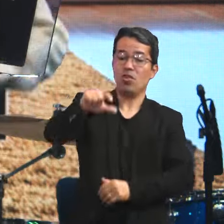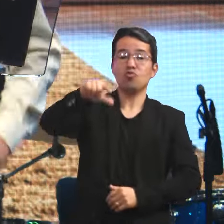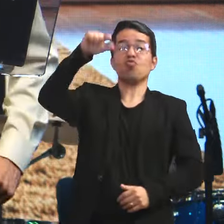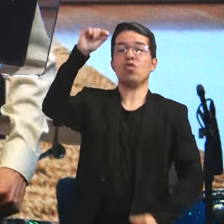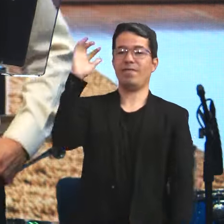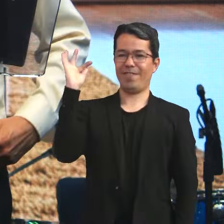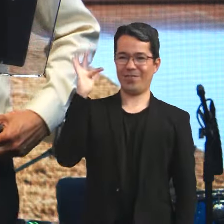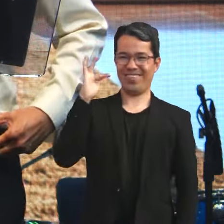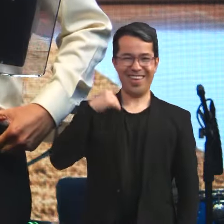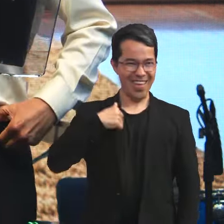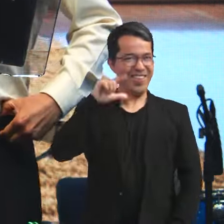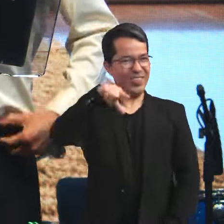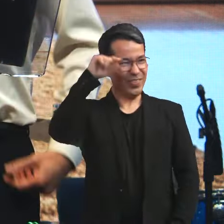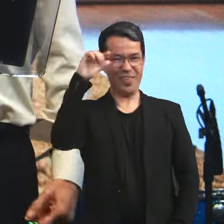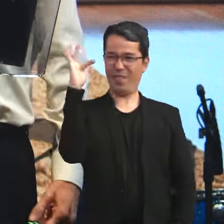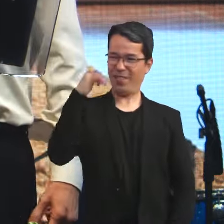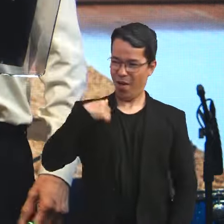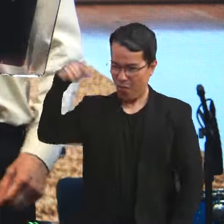que